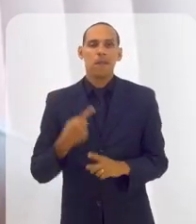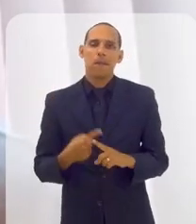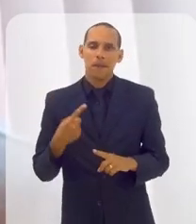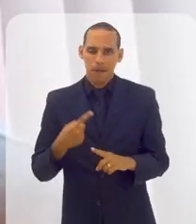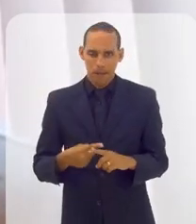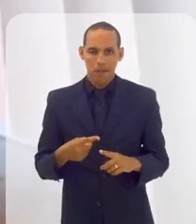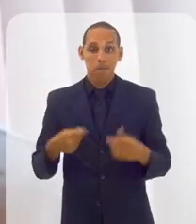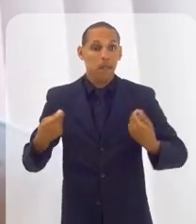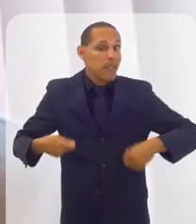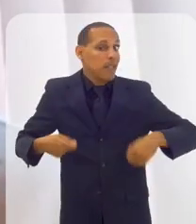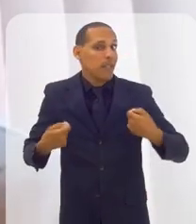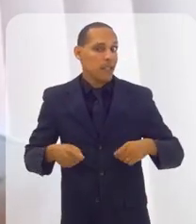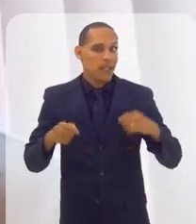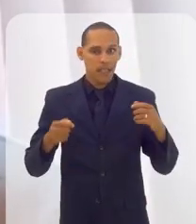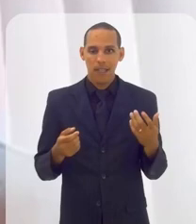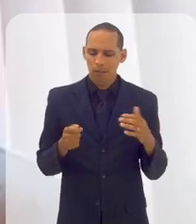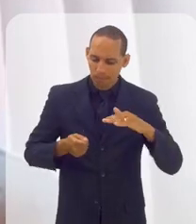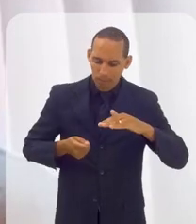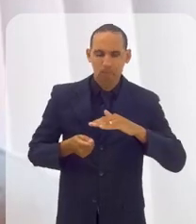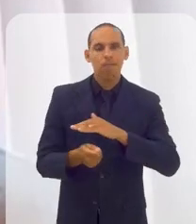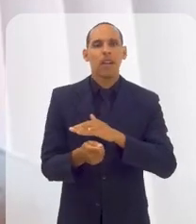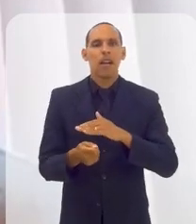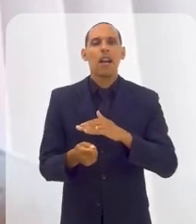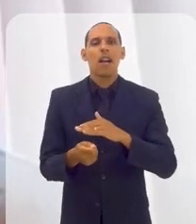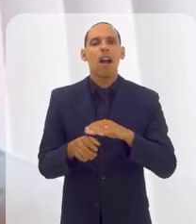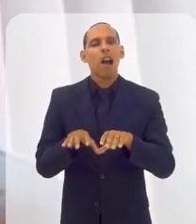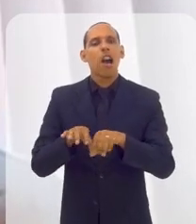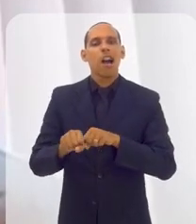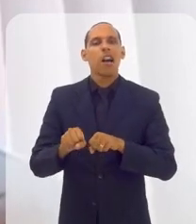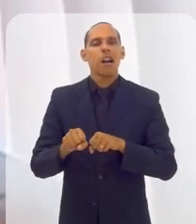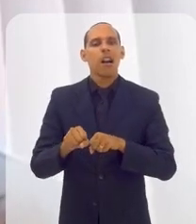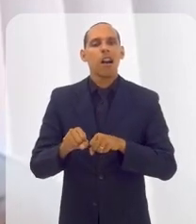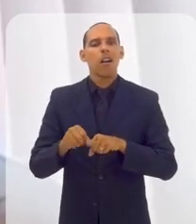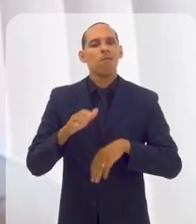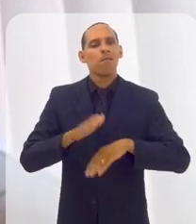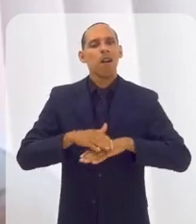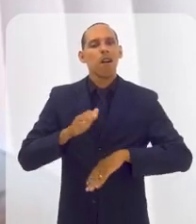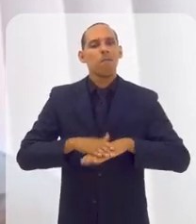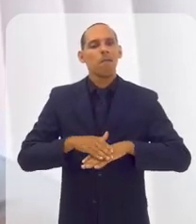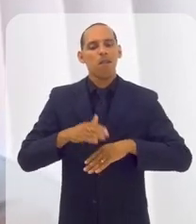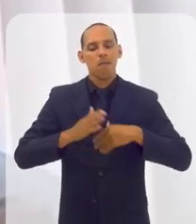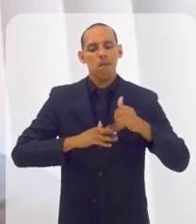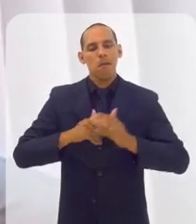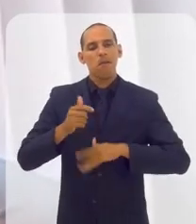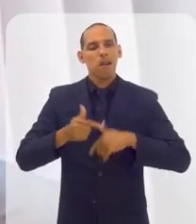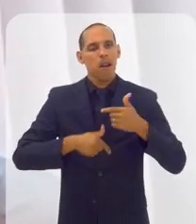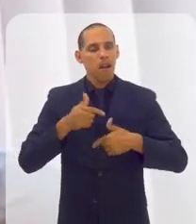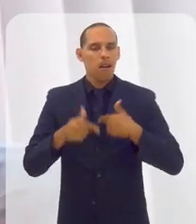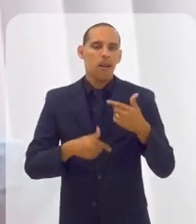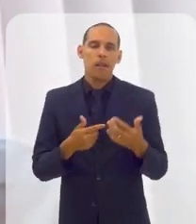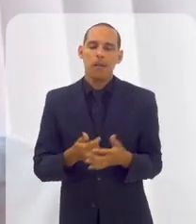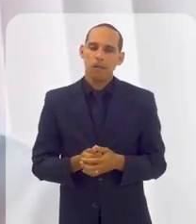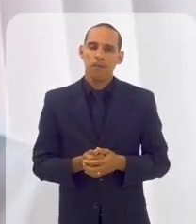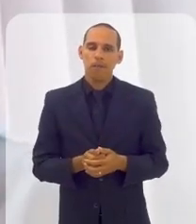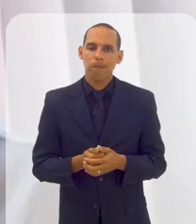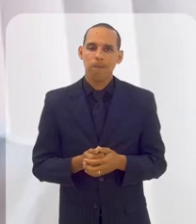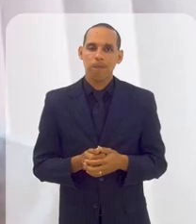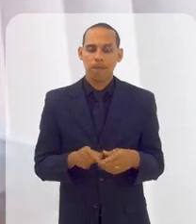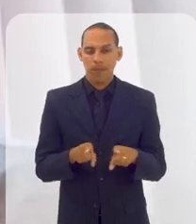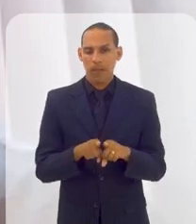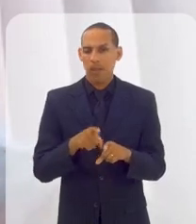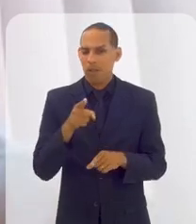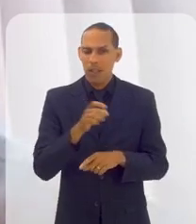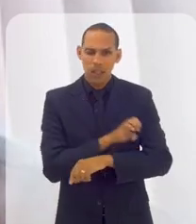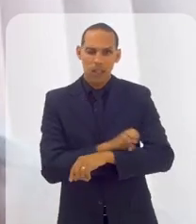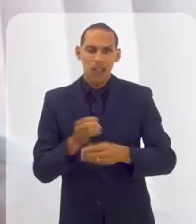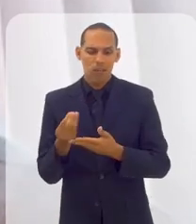porque você precisa investir em formação de mão de obra qualificada. É importante, se você dá estágio